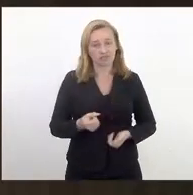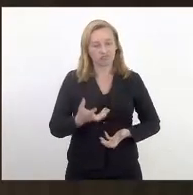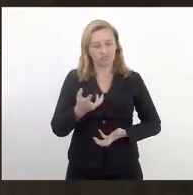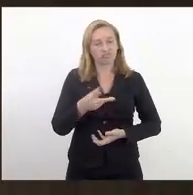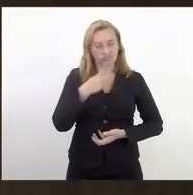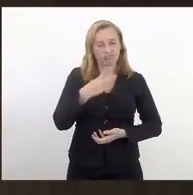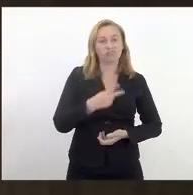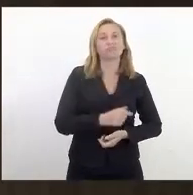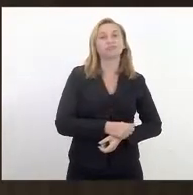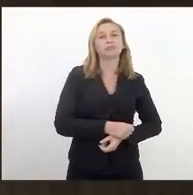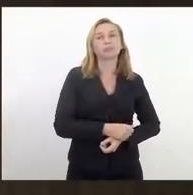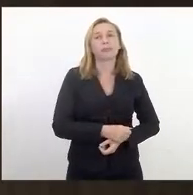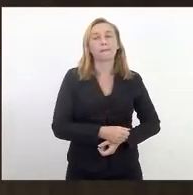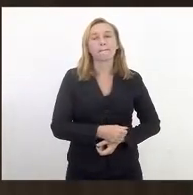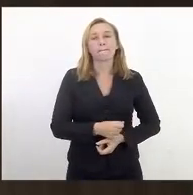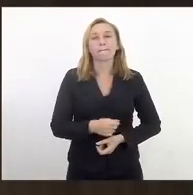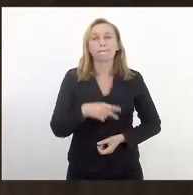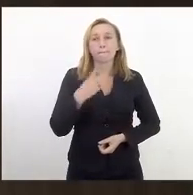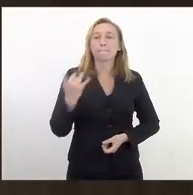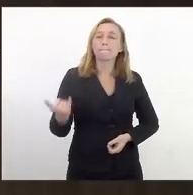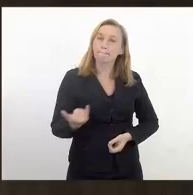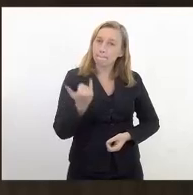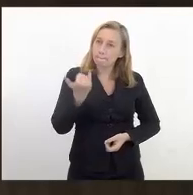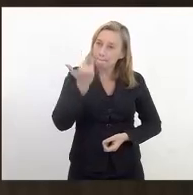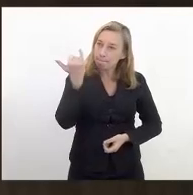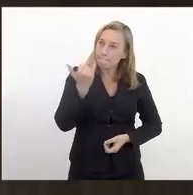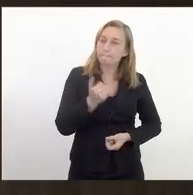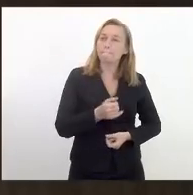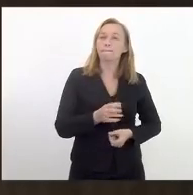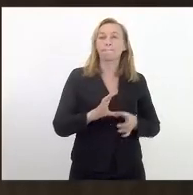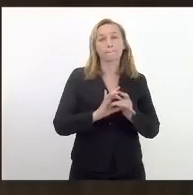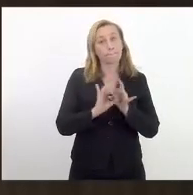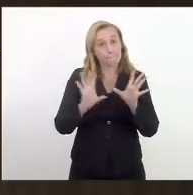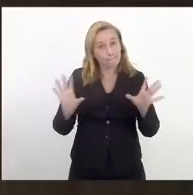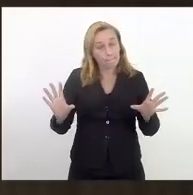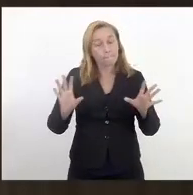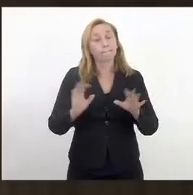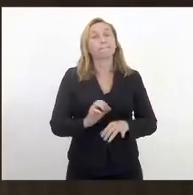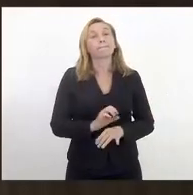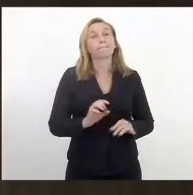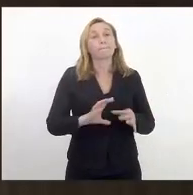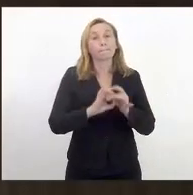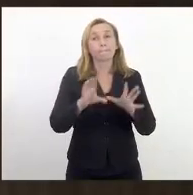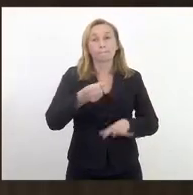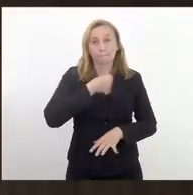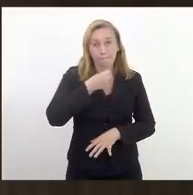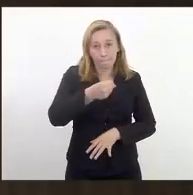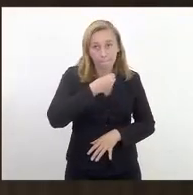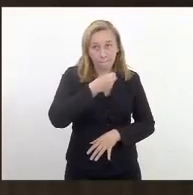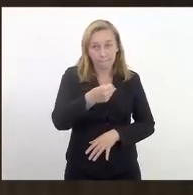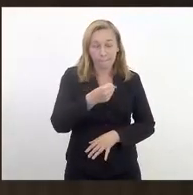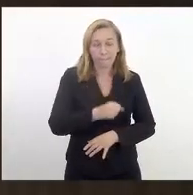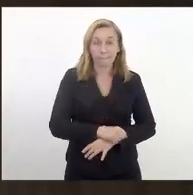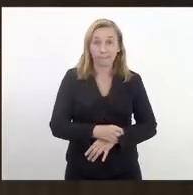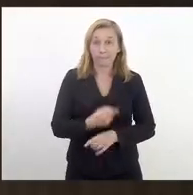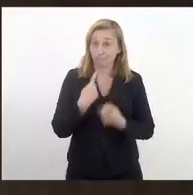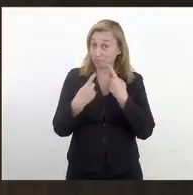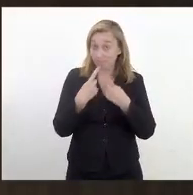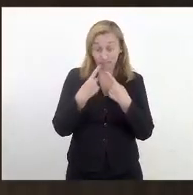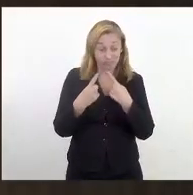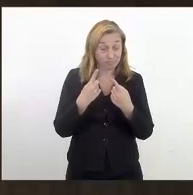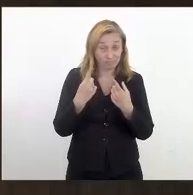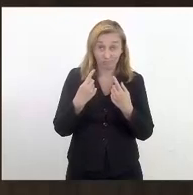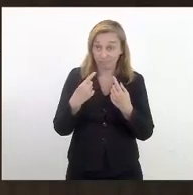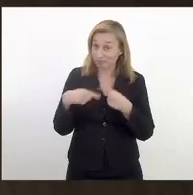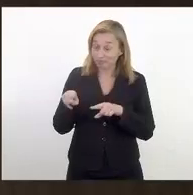manifestação ressaltando a importância a centralidade para democracia da liberdade de imprensa que não se discute aqui